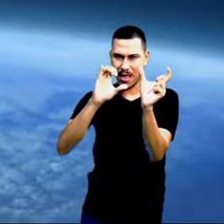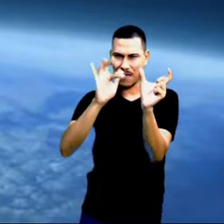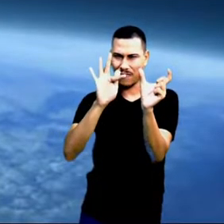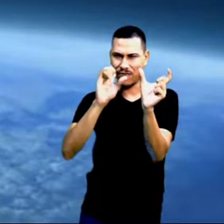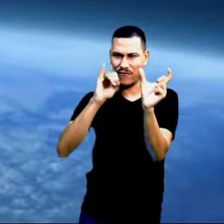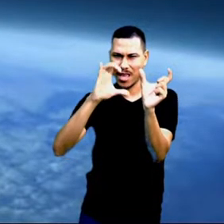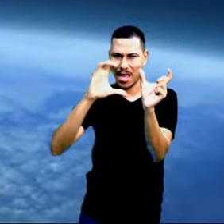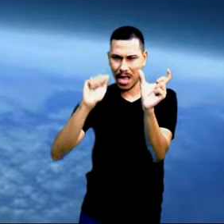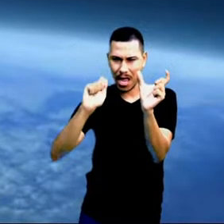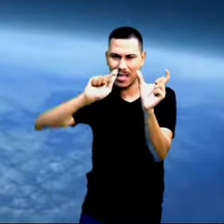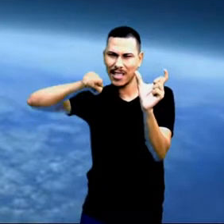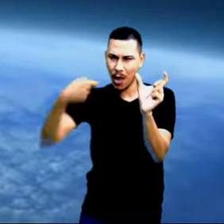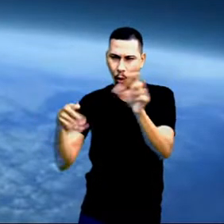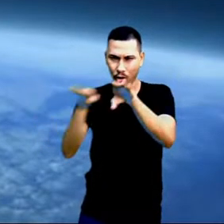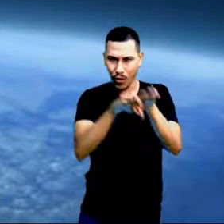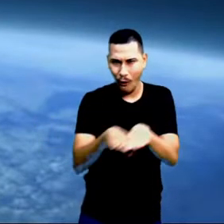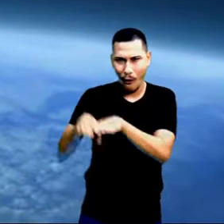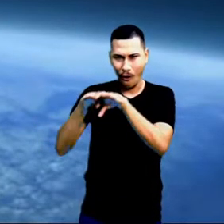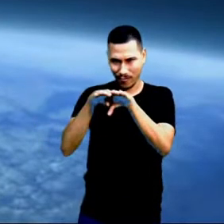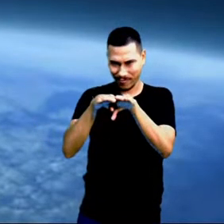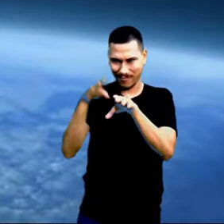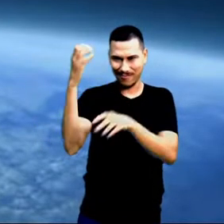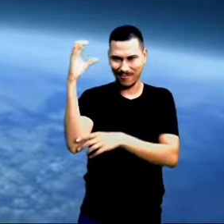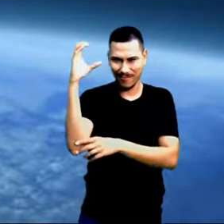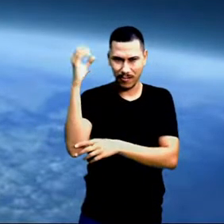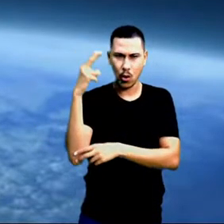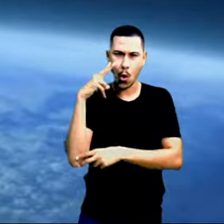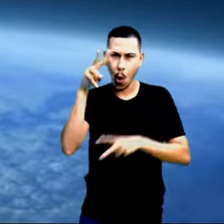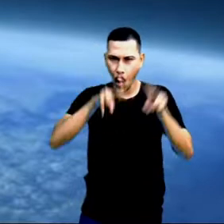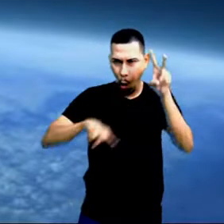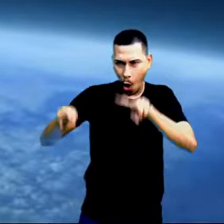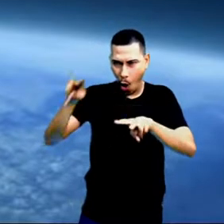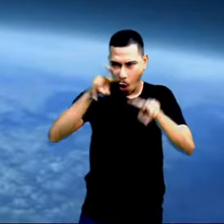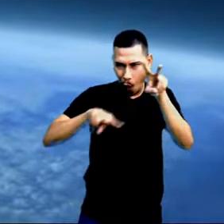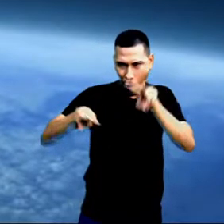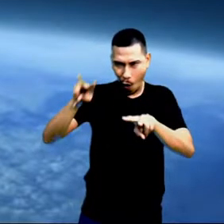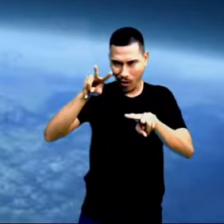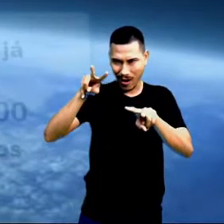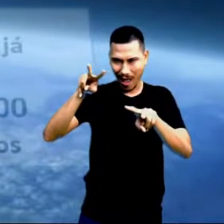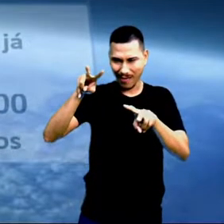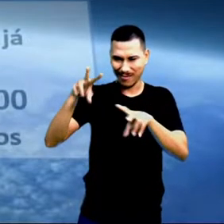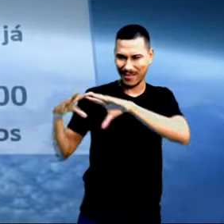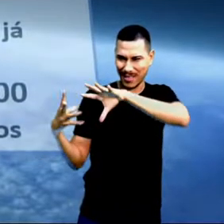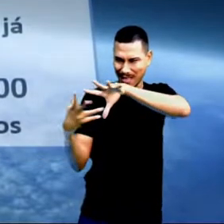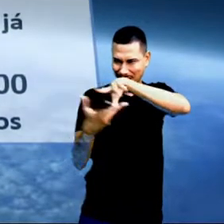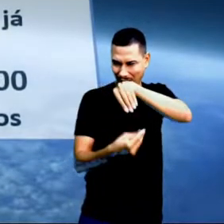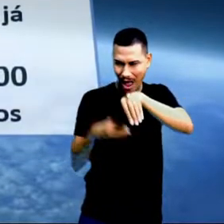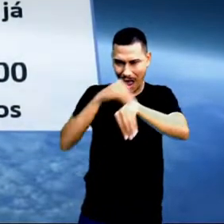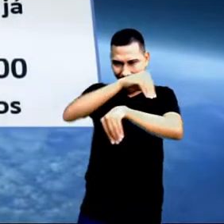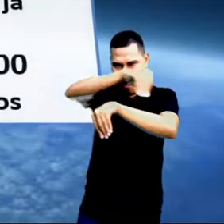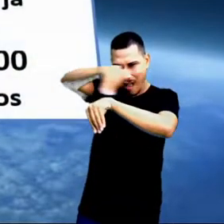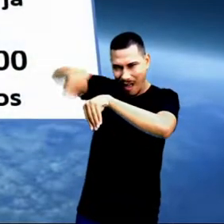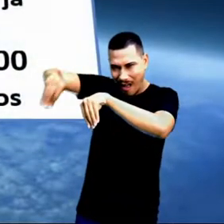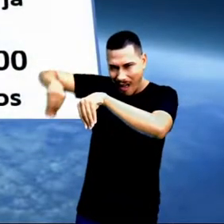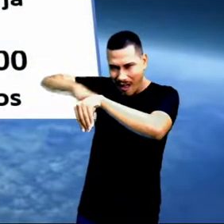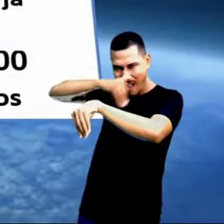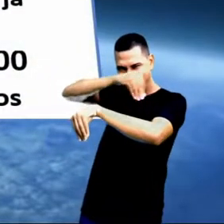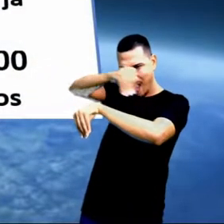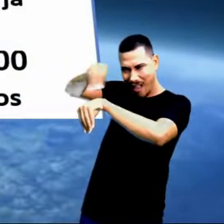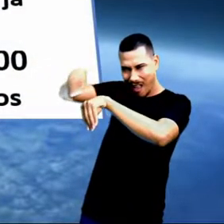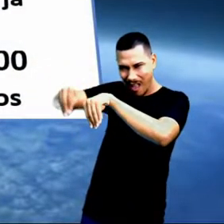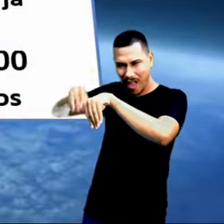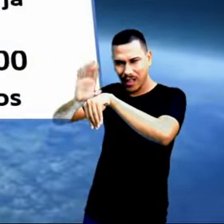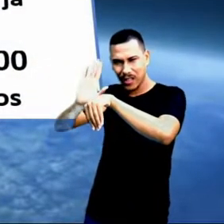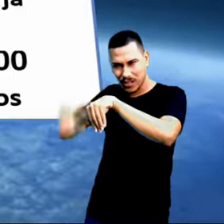Internacional, completa 100 mil voltas ao redor da Terra. E ela já percorreu